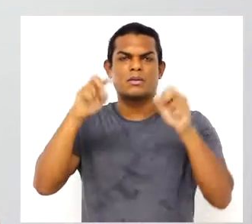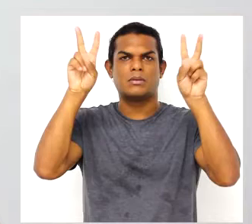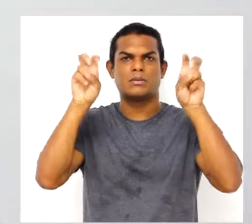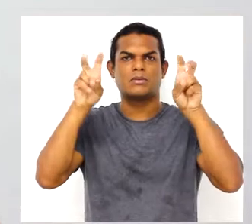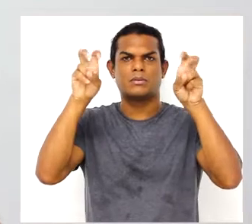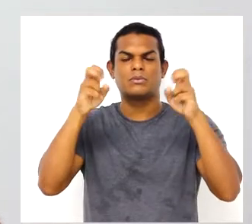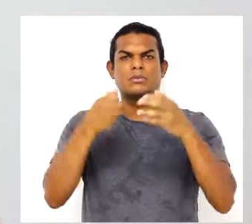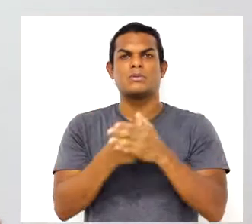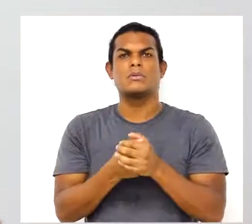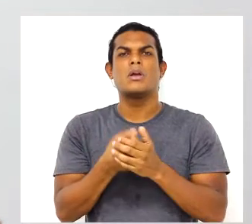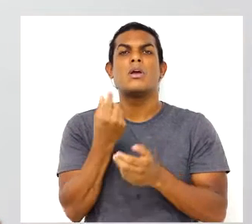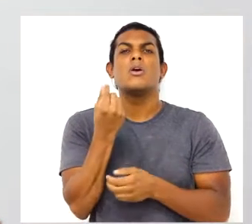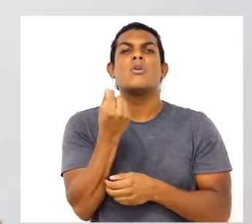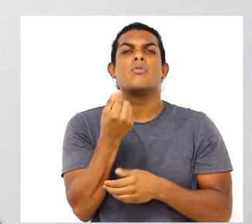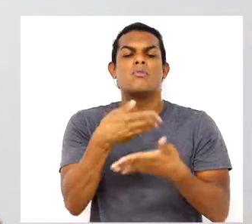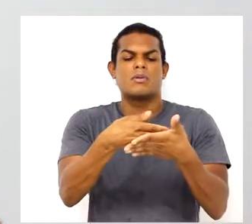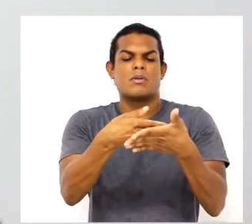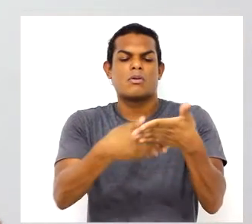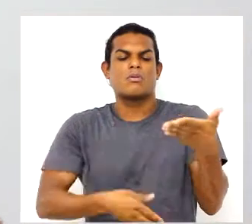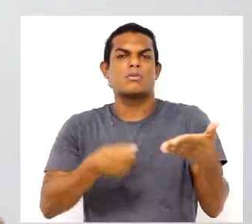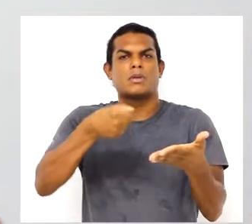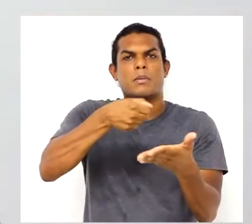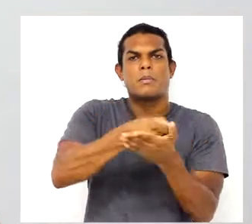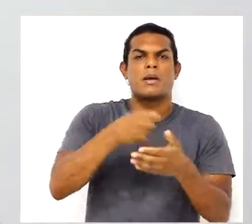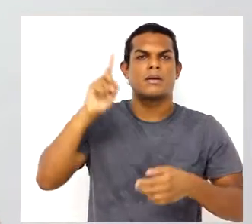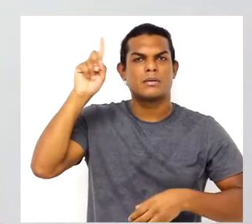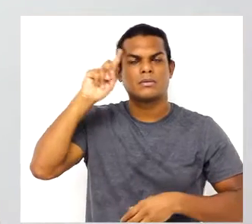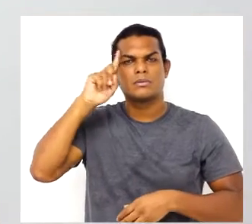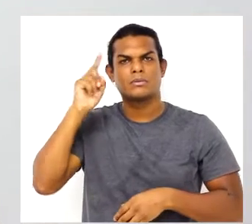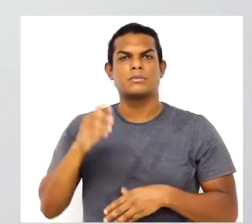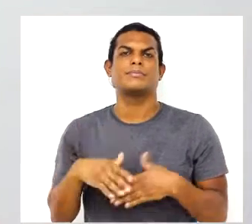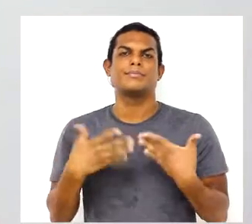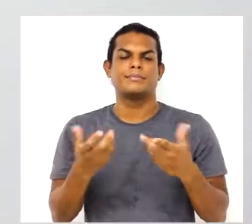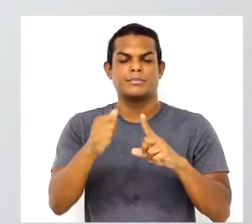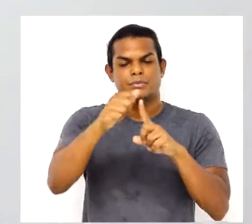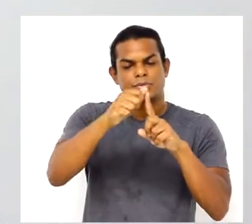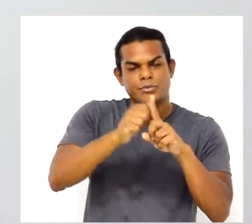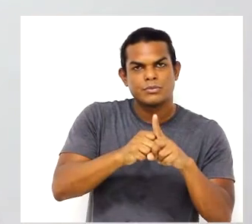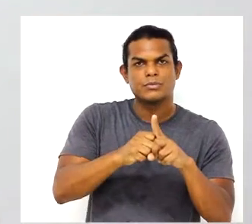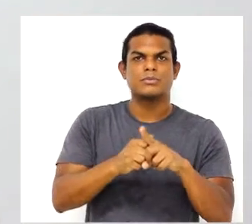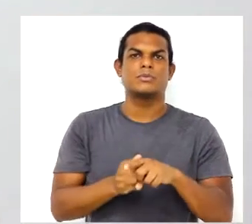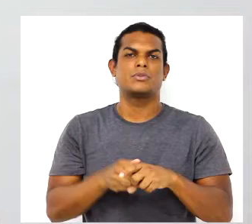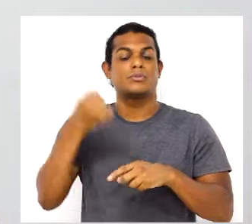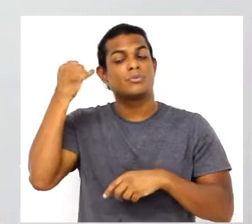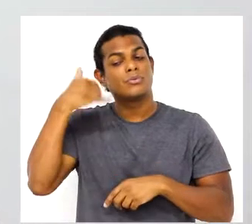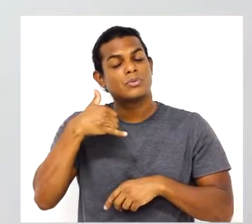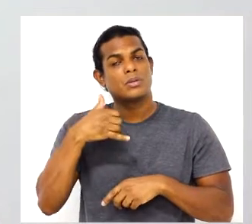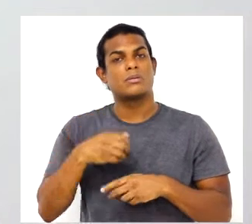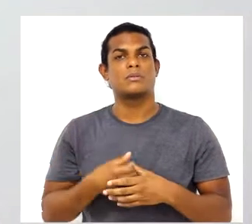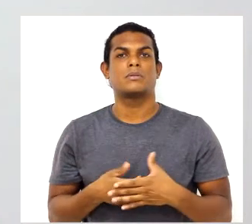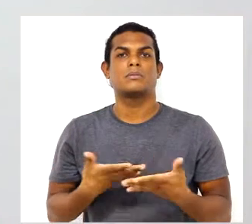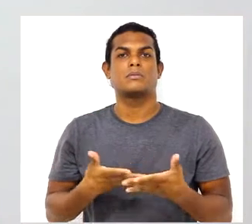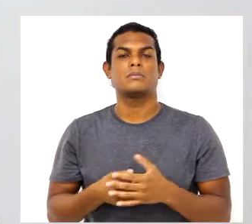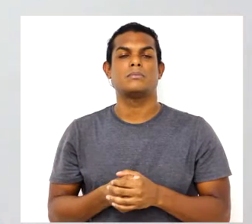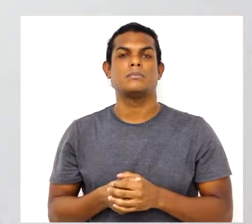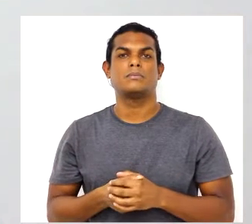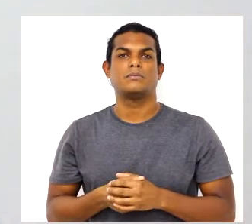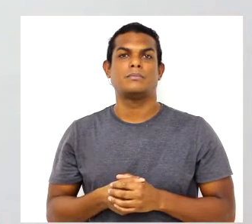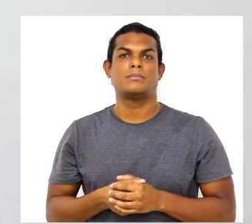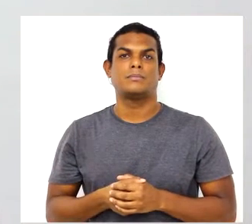conta do celular mensalmente. Isso também poderia ser outro tema de pesquisa. A